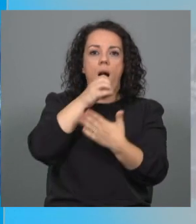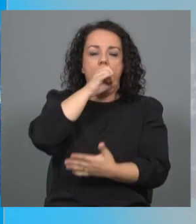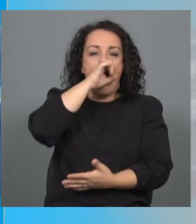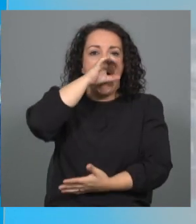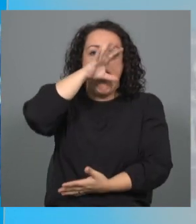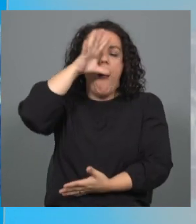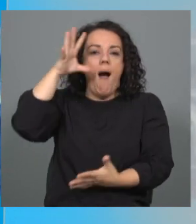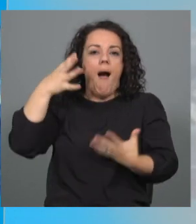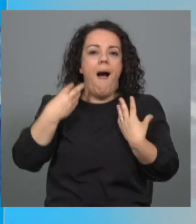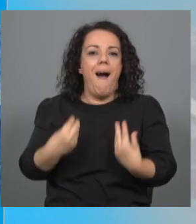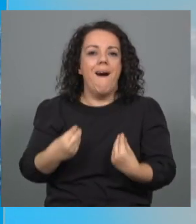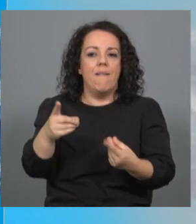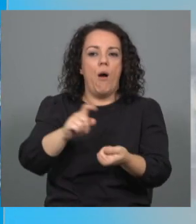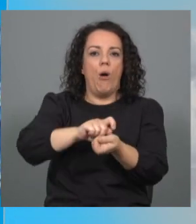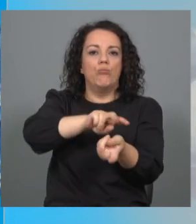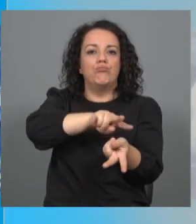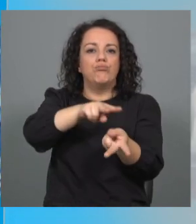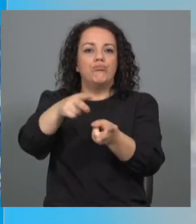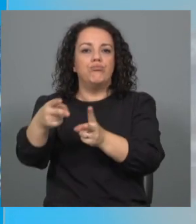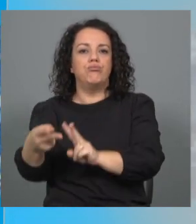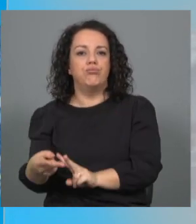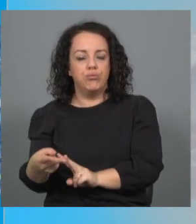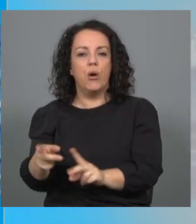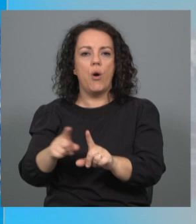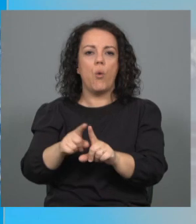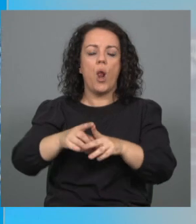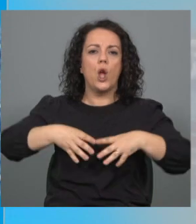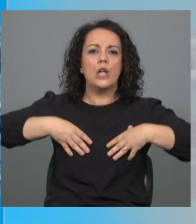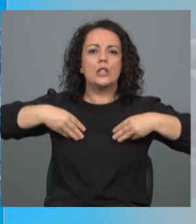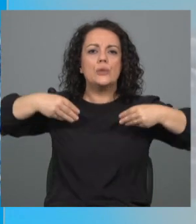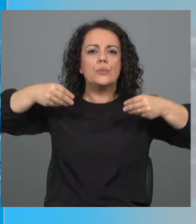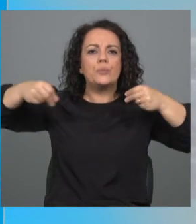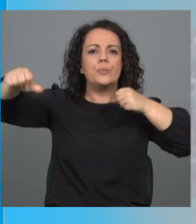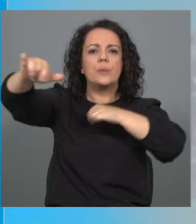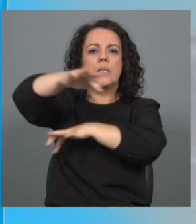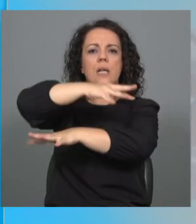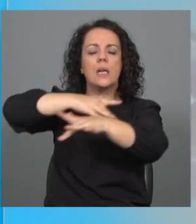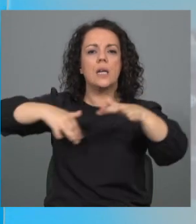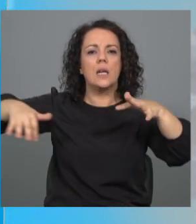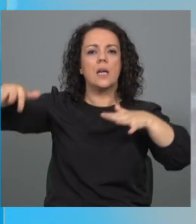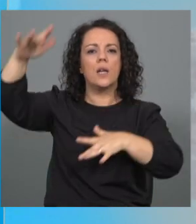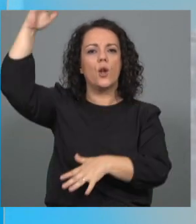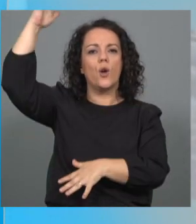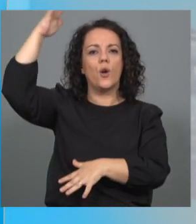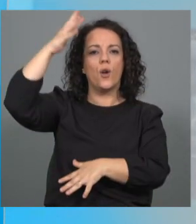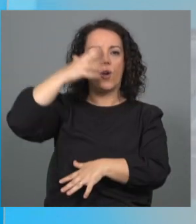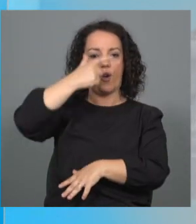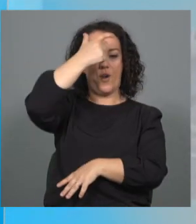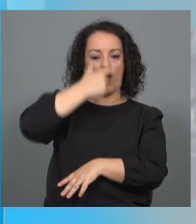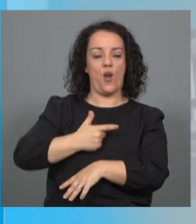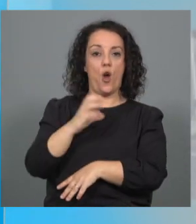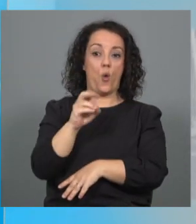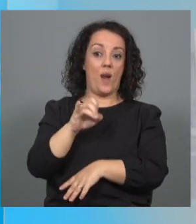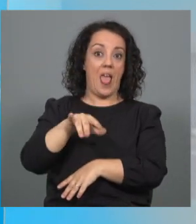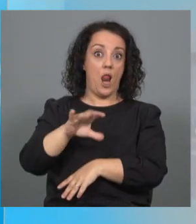Com esta conversão, com a manifestação do Espírito que desce também sobre Cornélio, com este